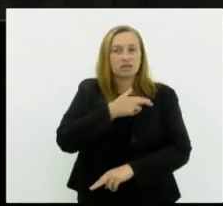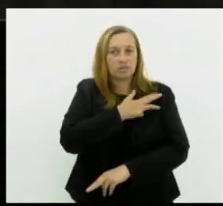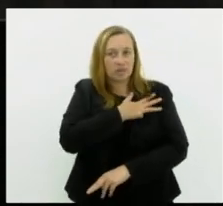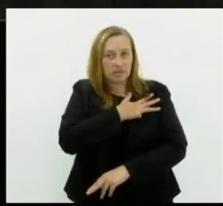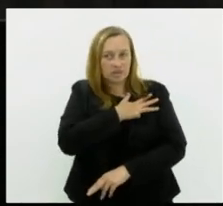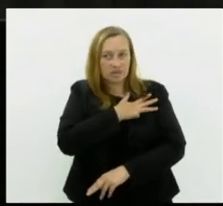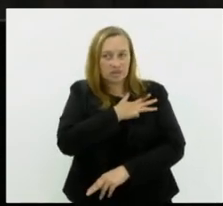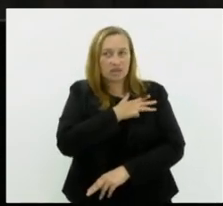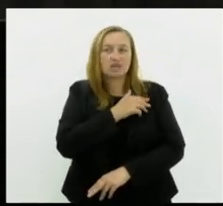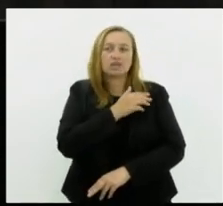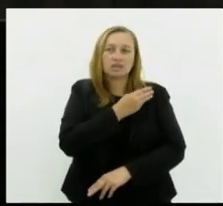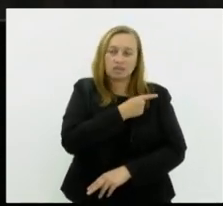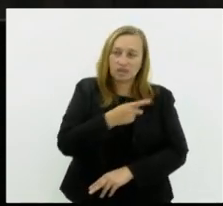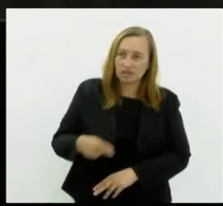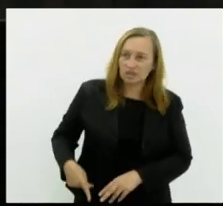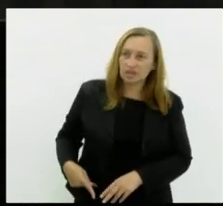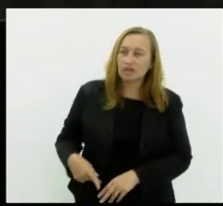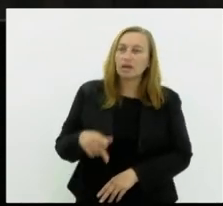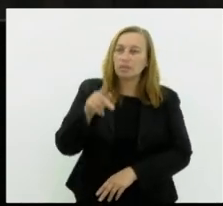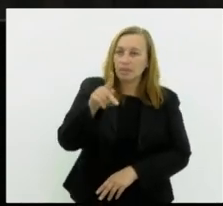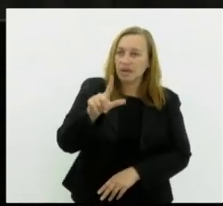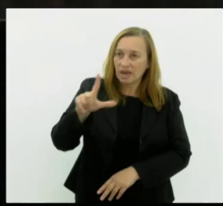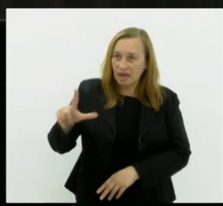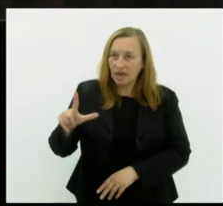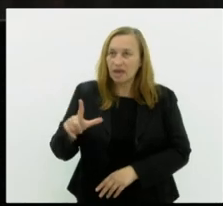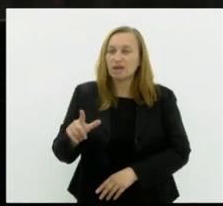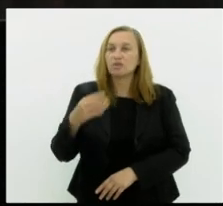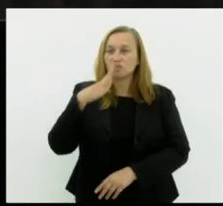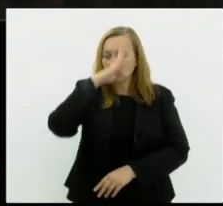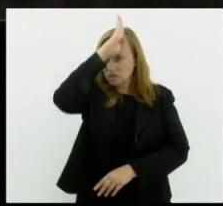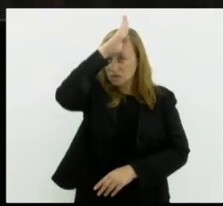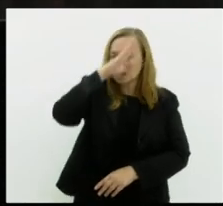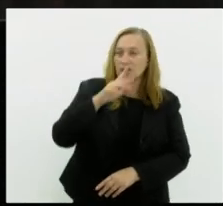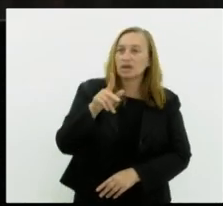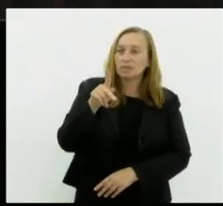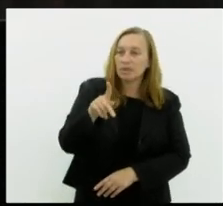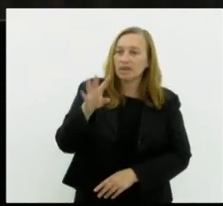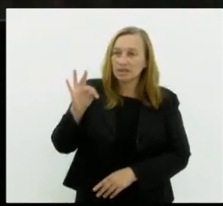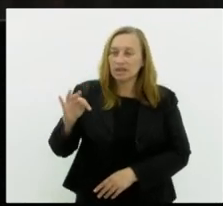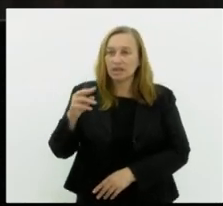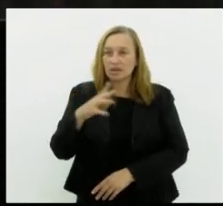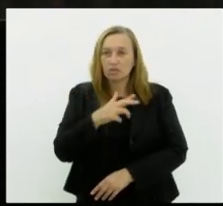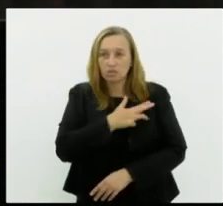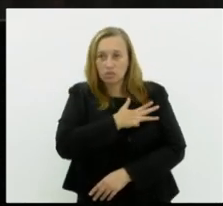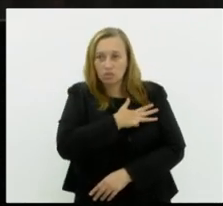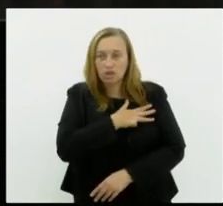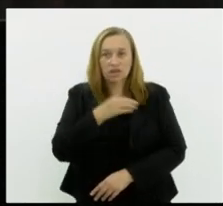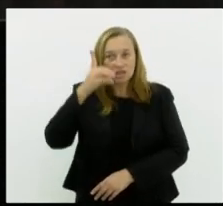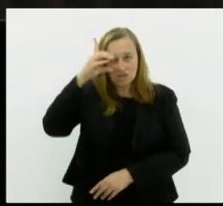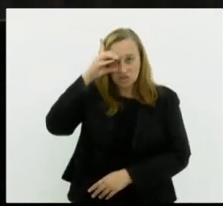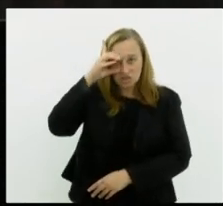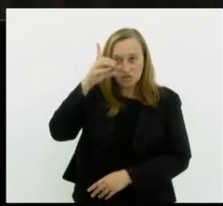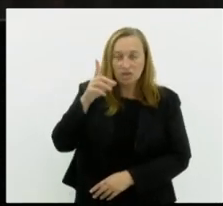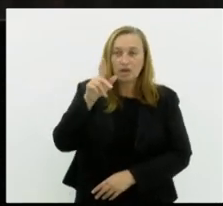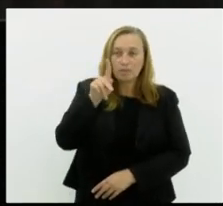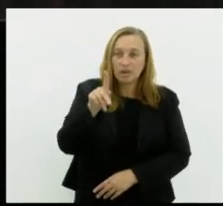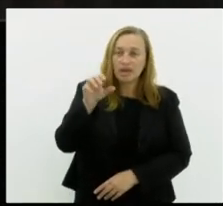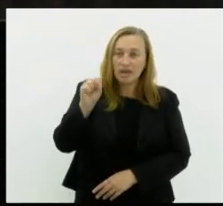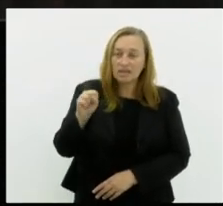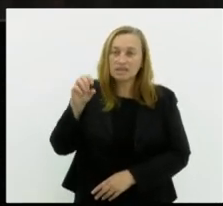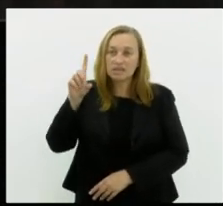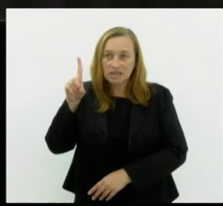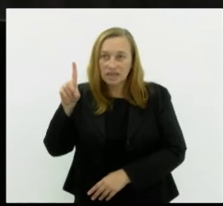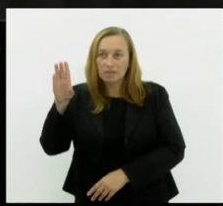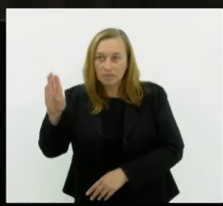presidente da República, PL com Bolsonaro, PT com Lula e Dilma, PSDB